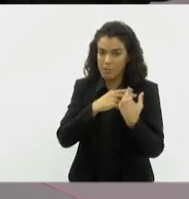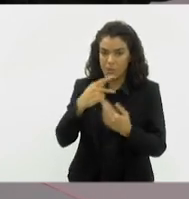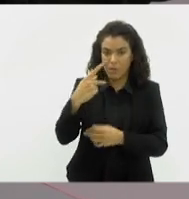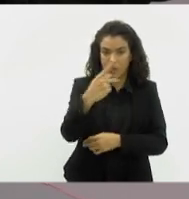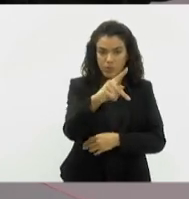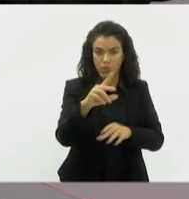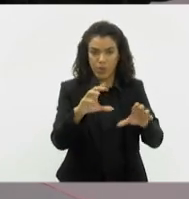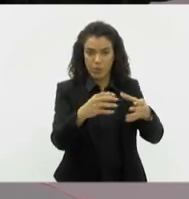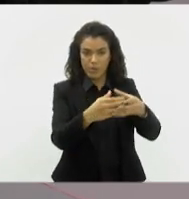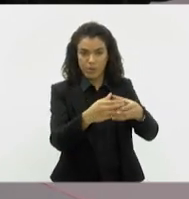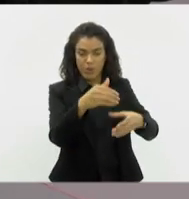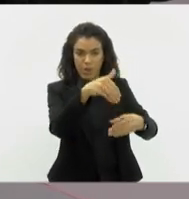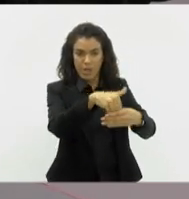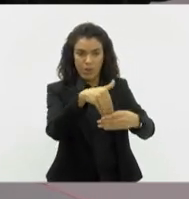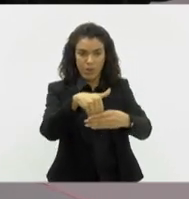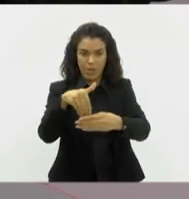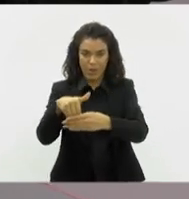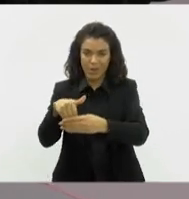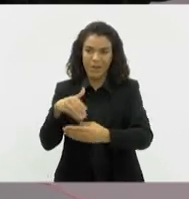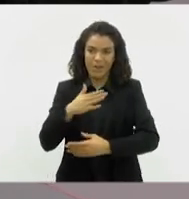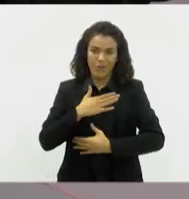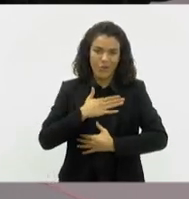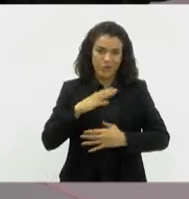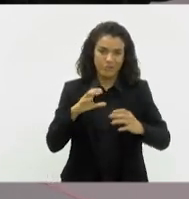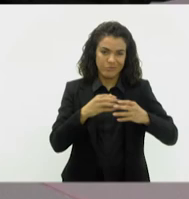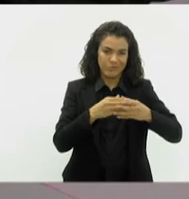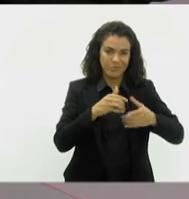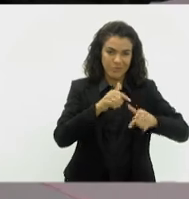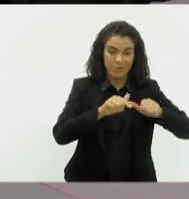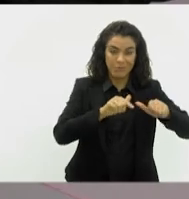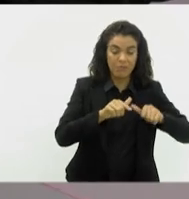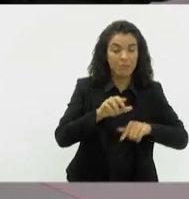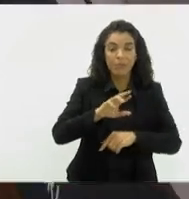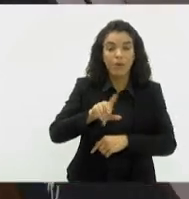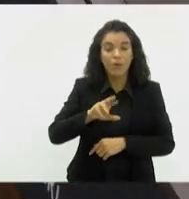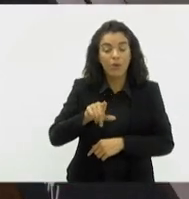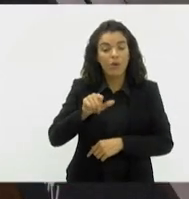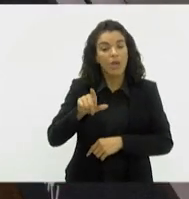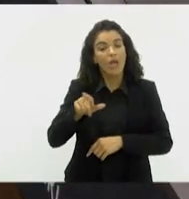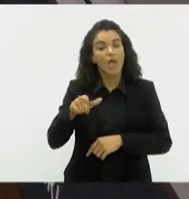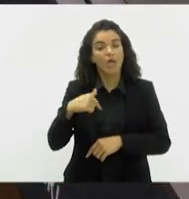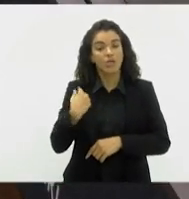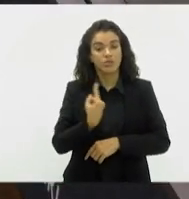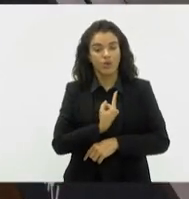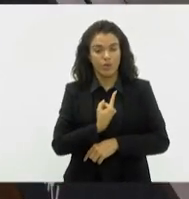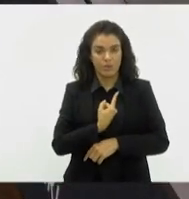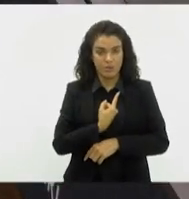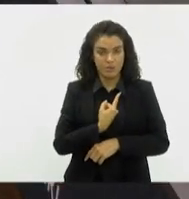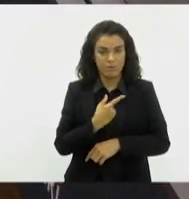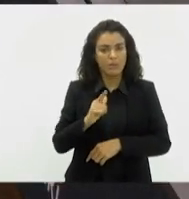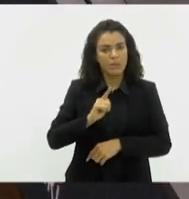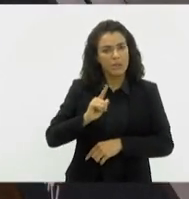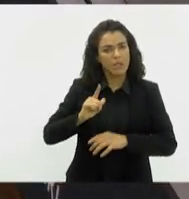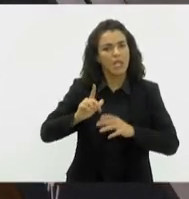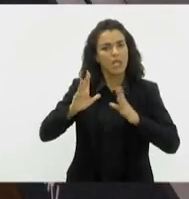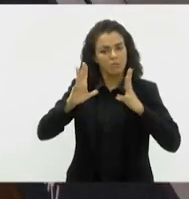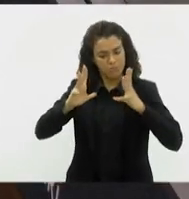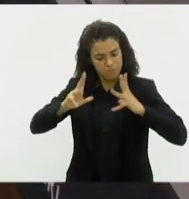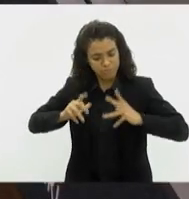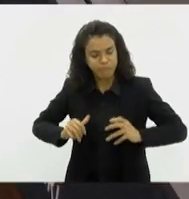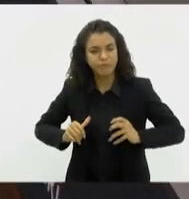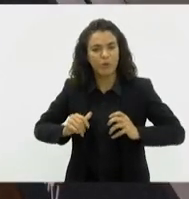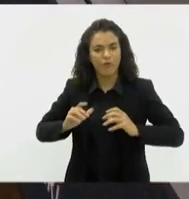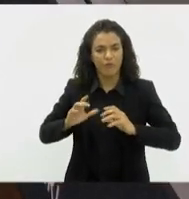eleitoral, exclusivamente nossa. É o nosso trabalho. Que é uma competência exclusiva nossa. É formar as nossas convicções. Se ela tem idoneidade moral, se ela